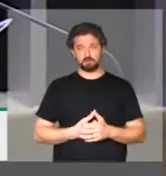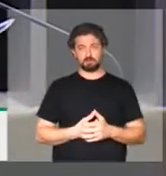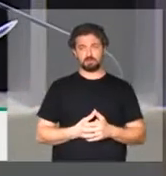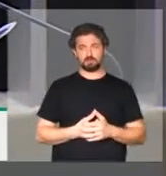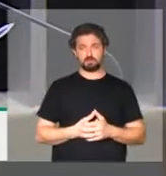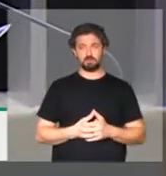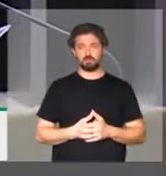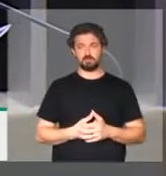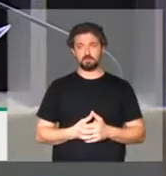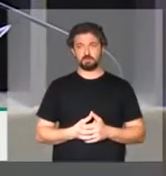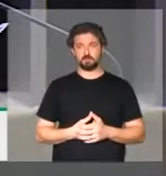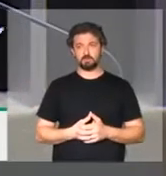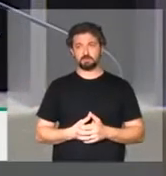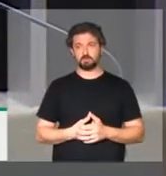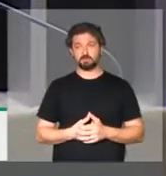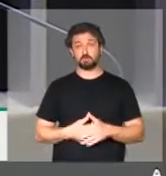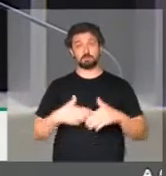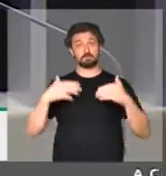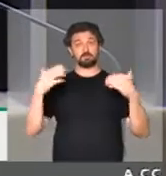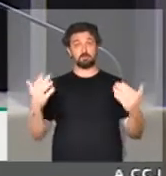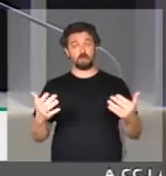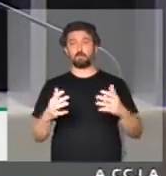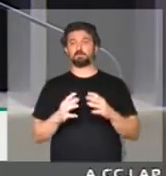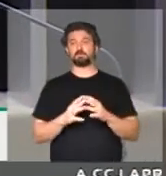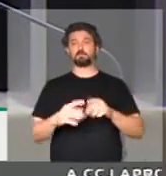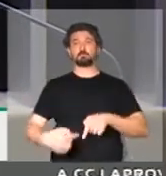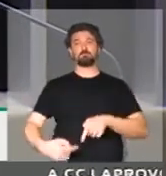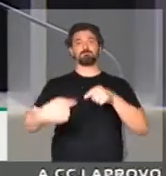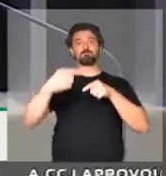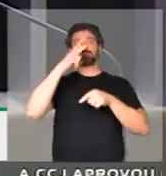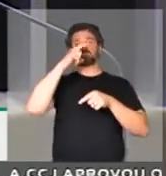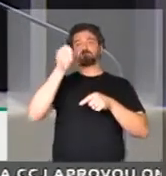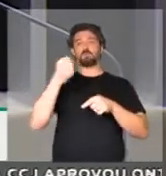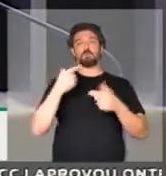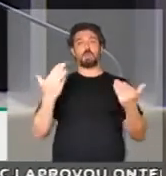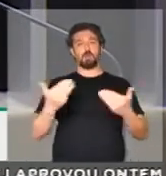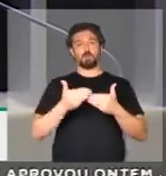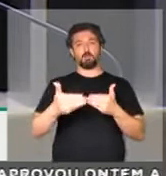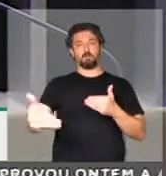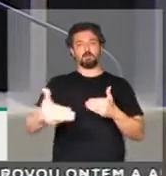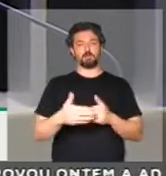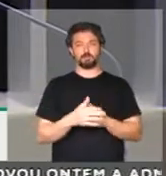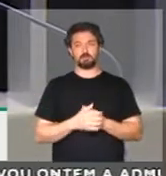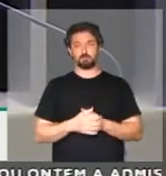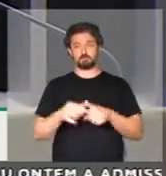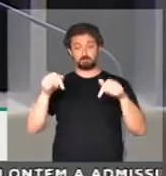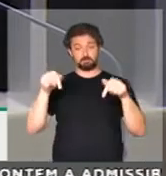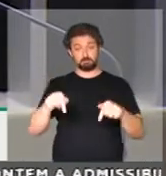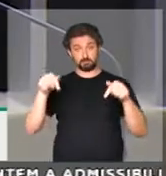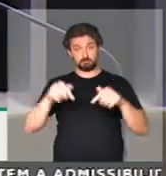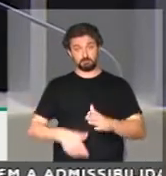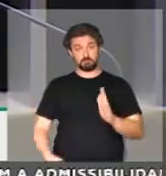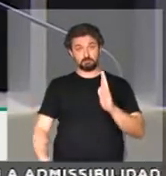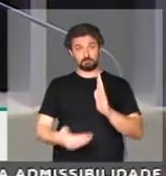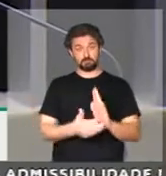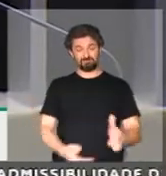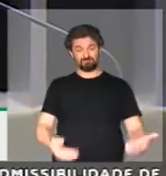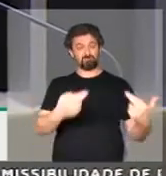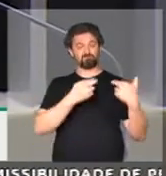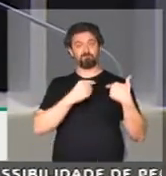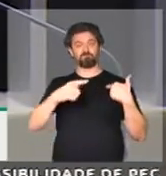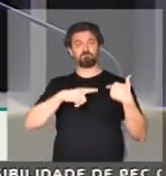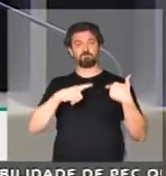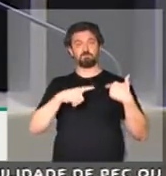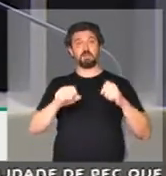os municípios. Então, é um desafio imenso que temos pela frente. E esta casa tem papel fundamental